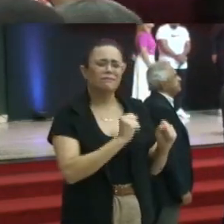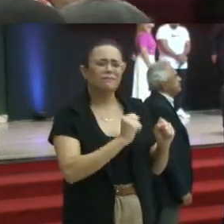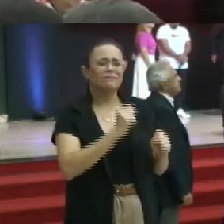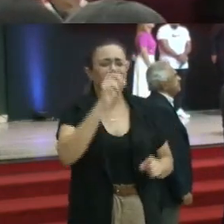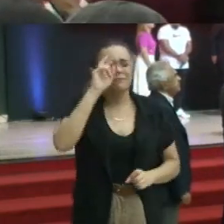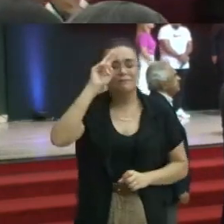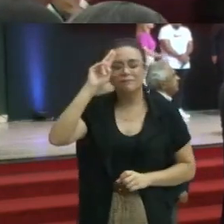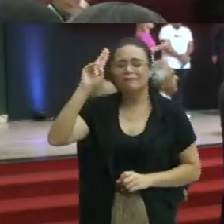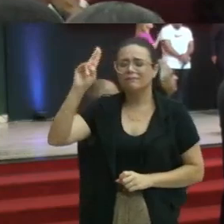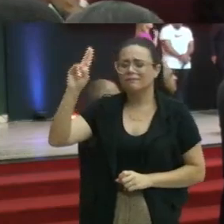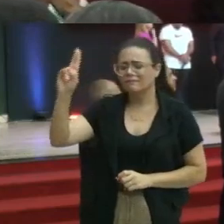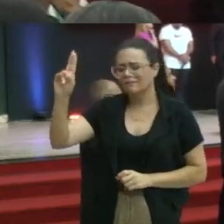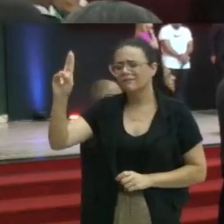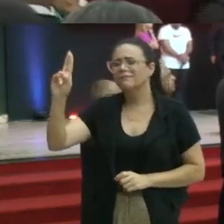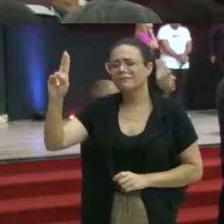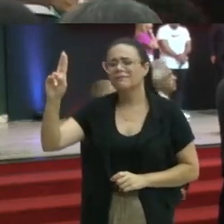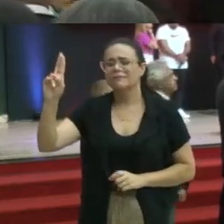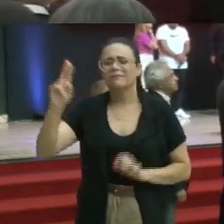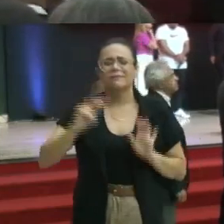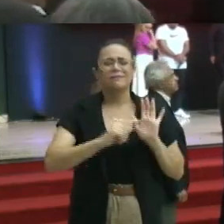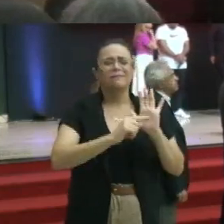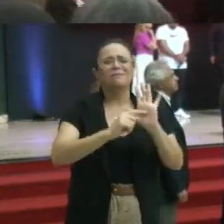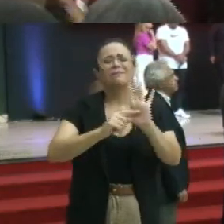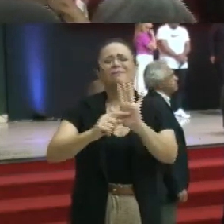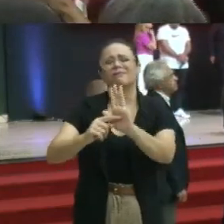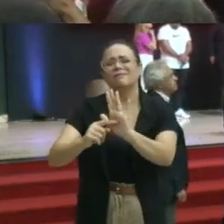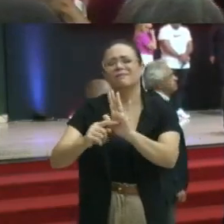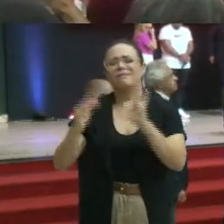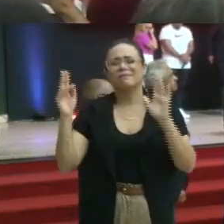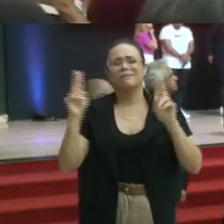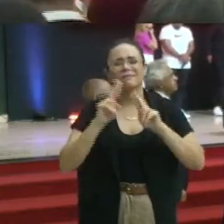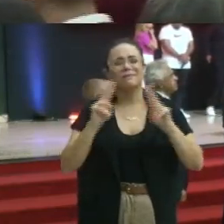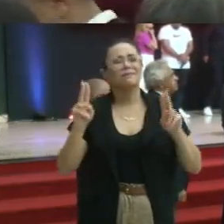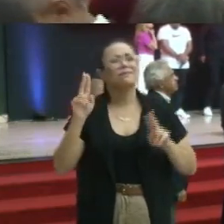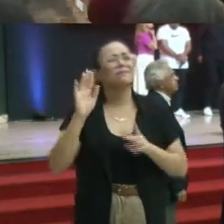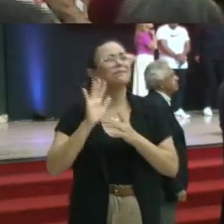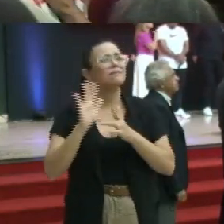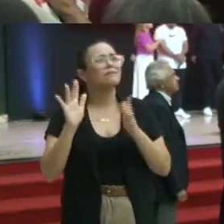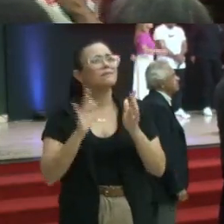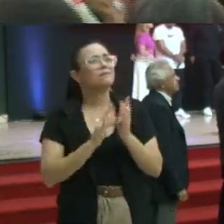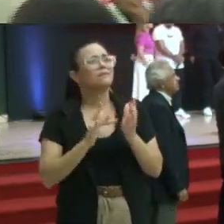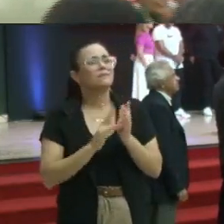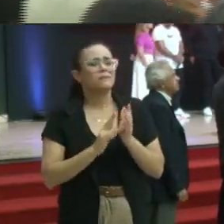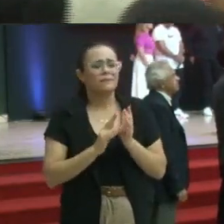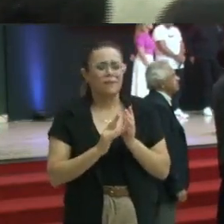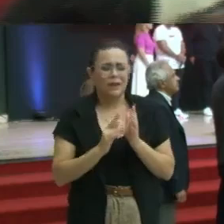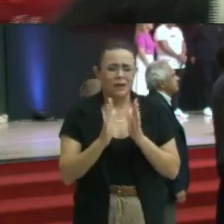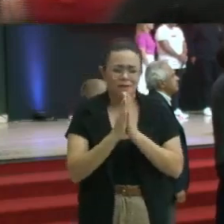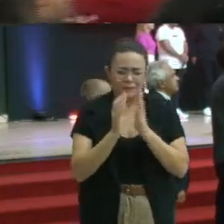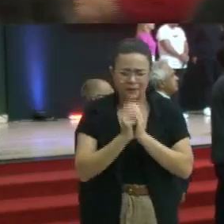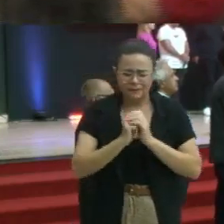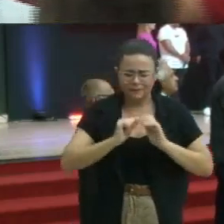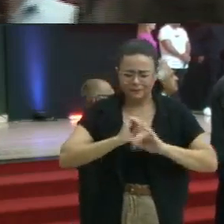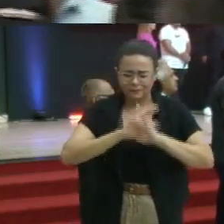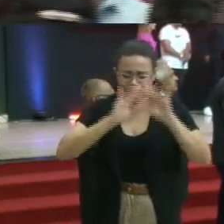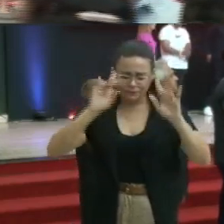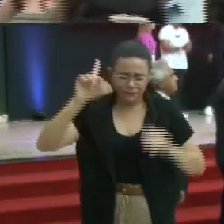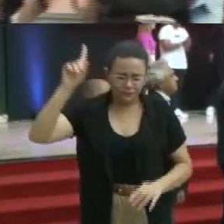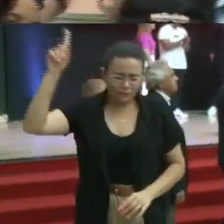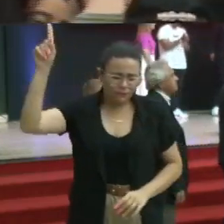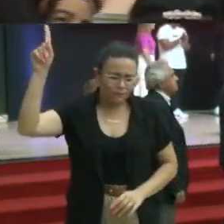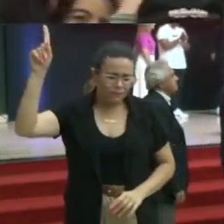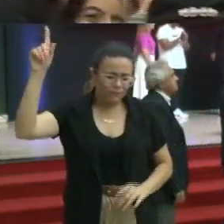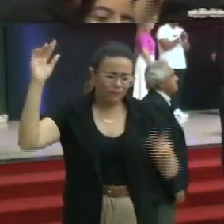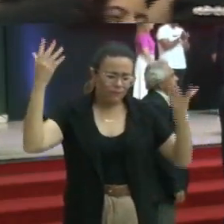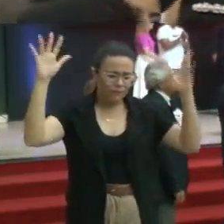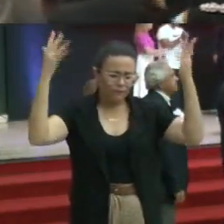foi manifestado aqui nessa noite, em nome de Jesus, em nome de Jesus. Glória a Deus. Aleluia. Dê um forte